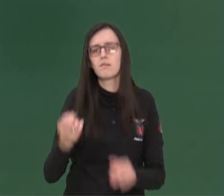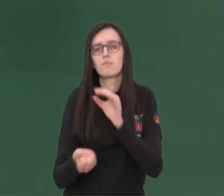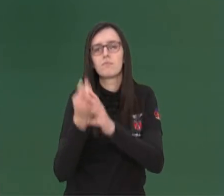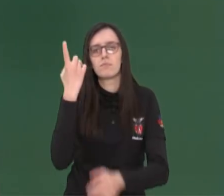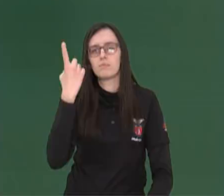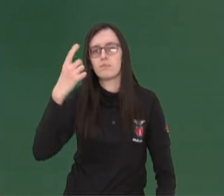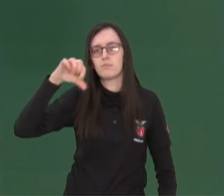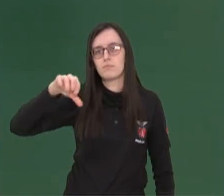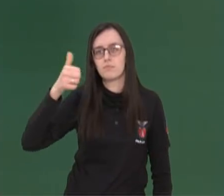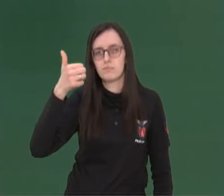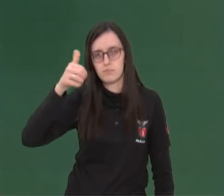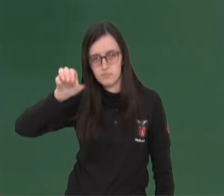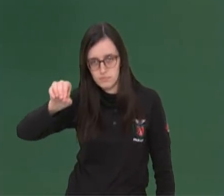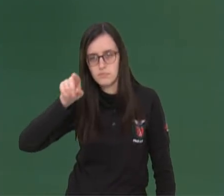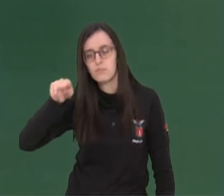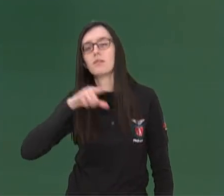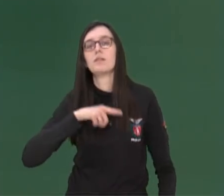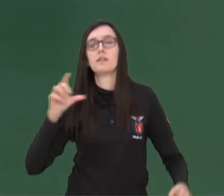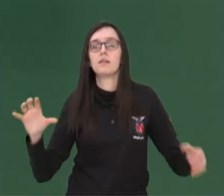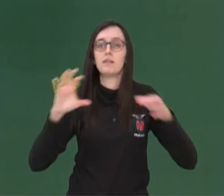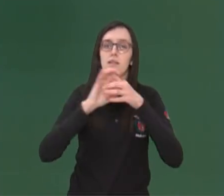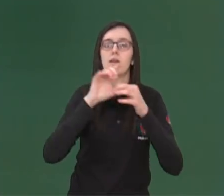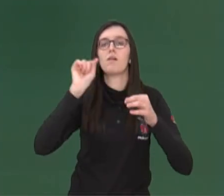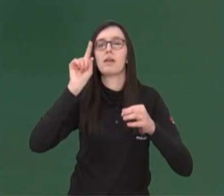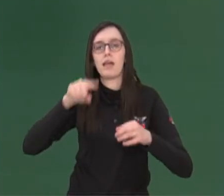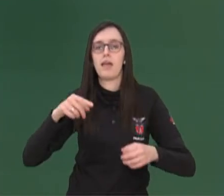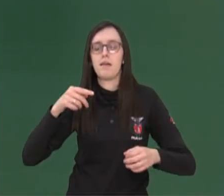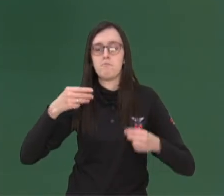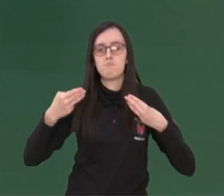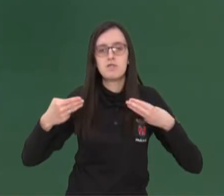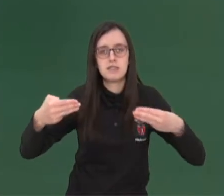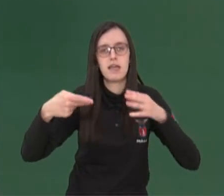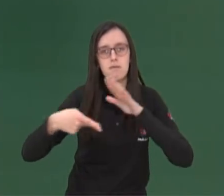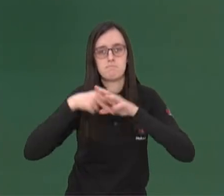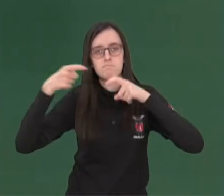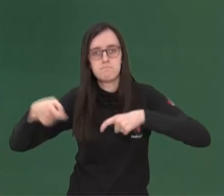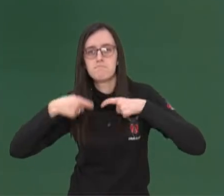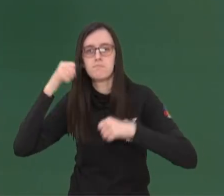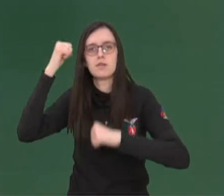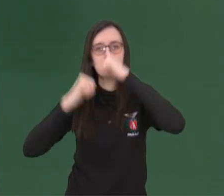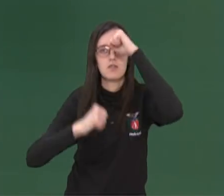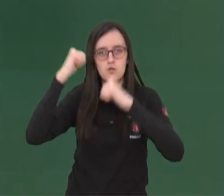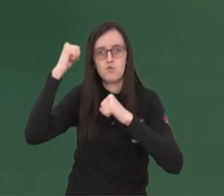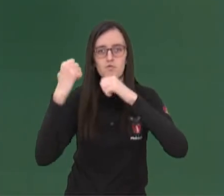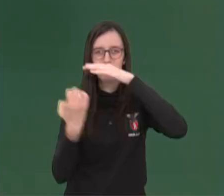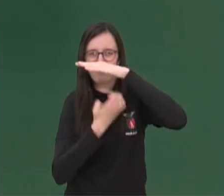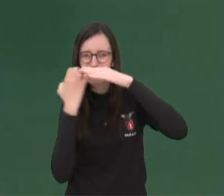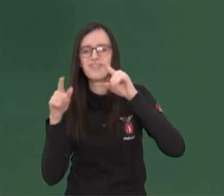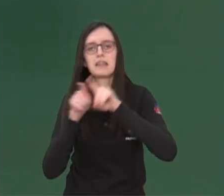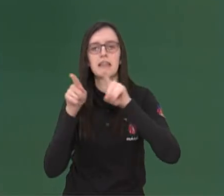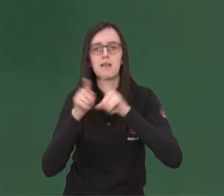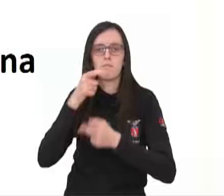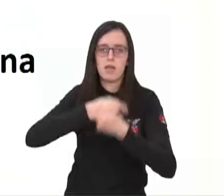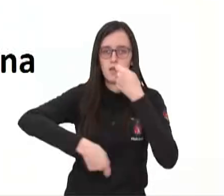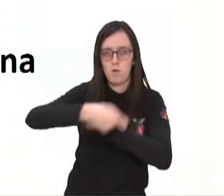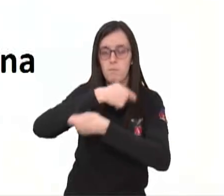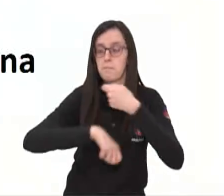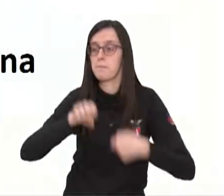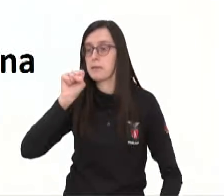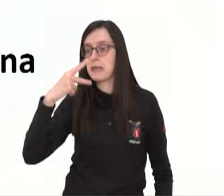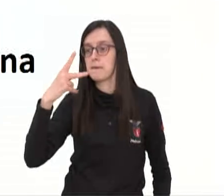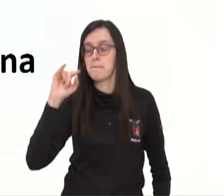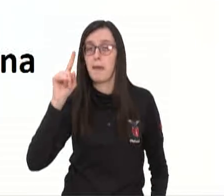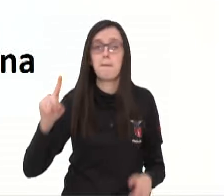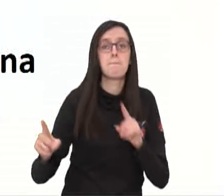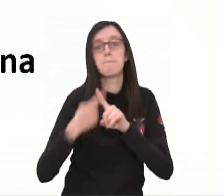em 1910, ligado ao Ministério da Agricultura, Indústria e Comércio. O SPI foi a